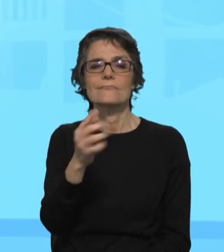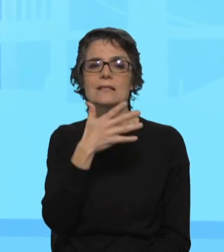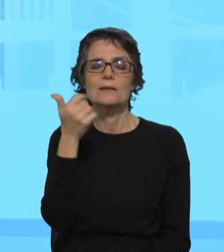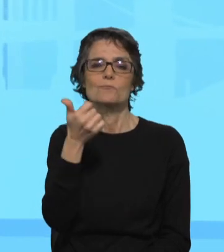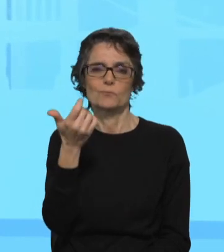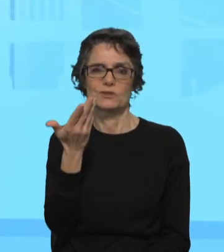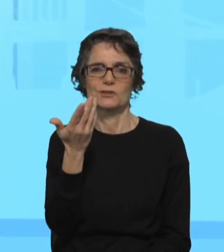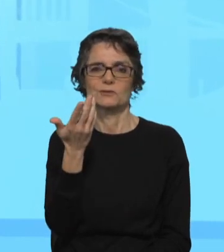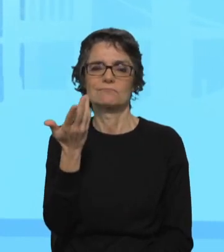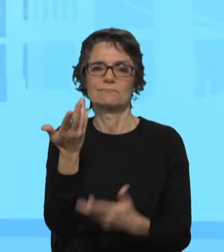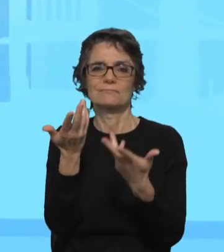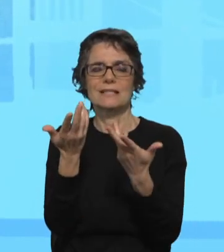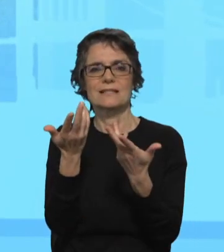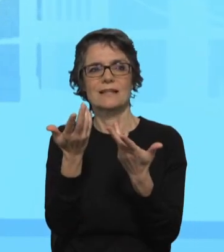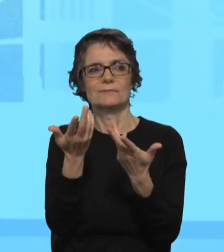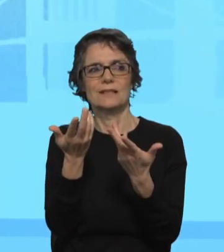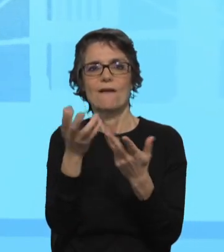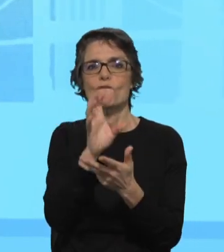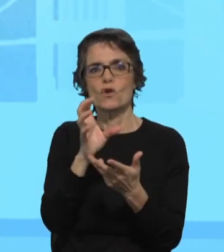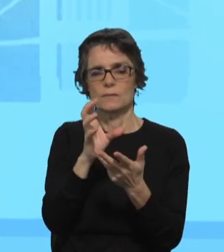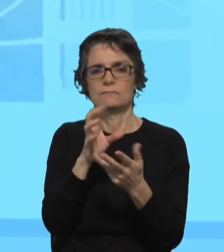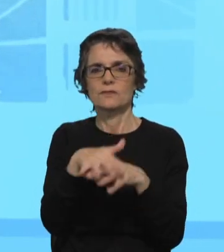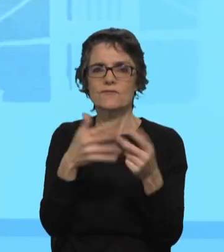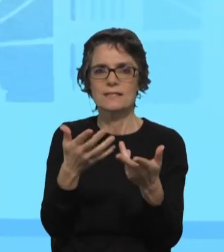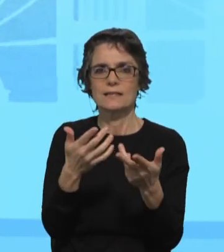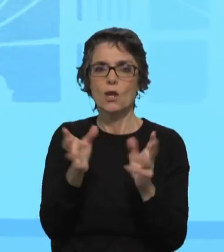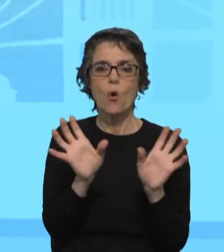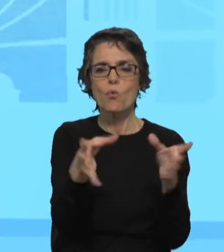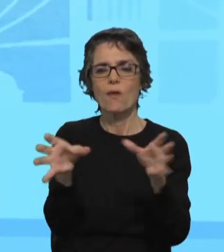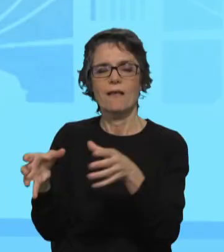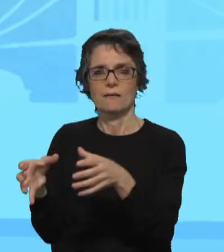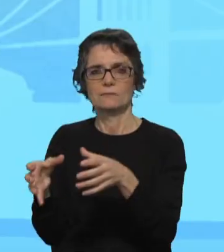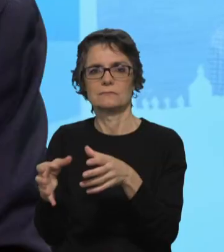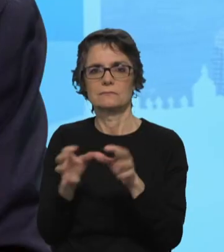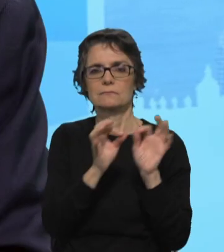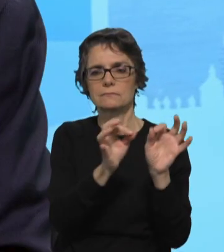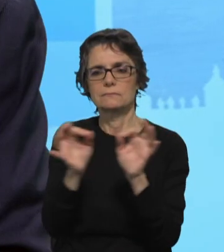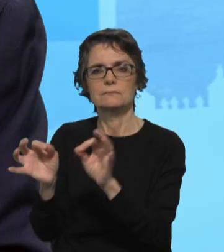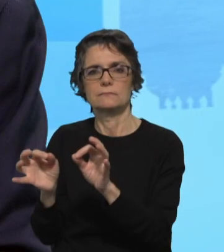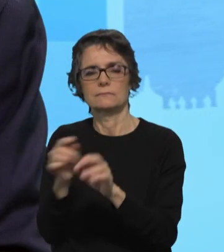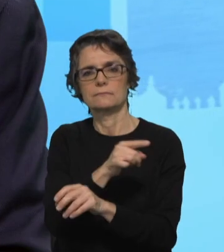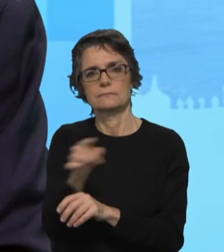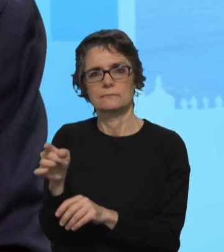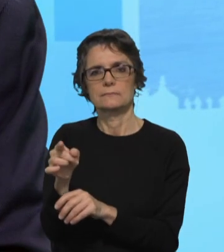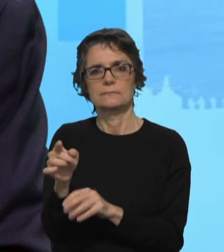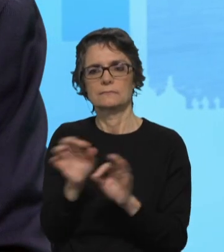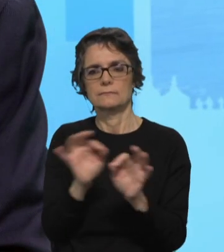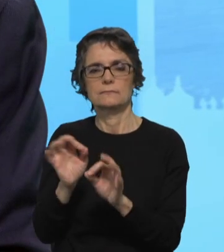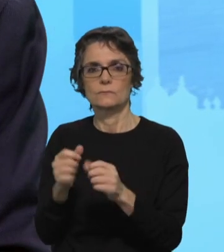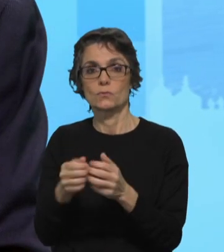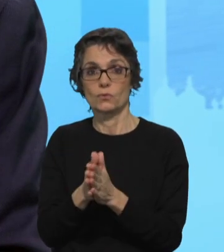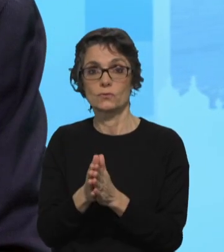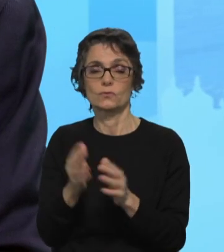referia, que é o cuidado que as comunidades procuram colocar na organização e na entrega e na envolvência